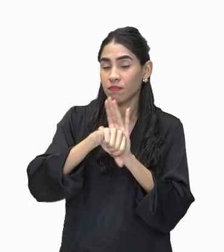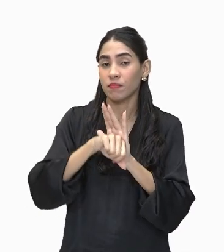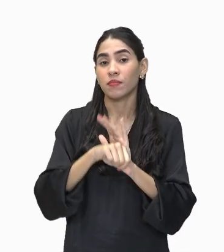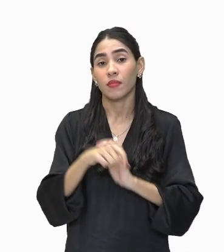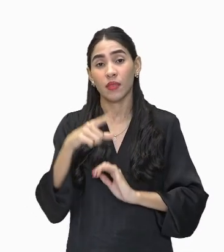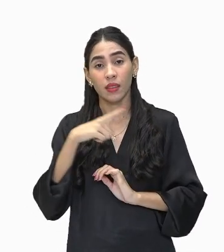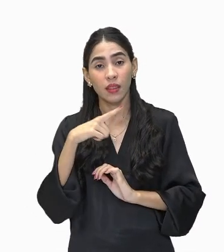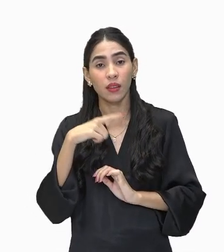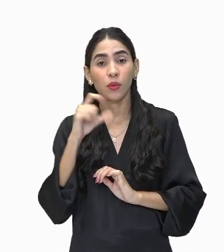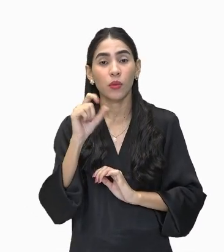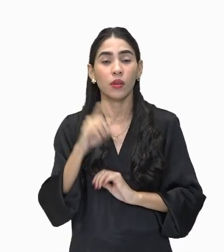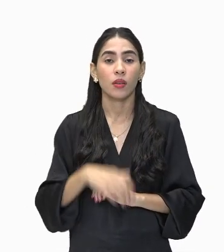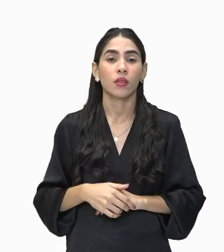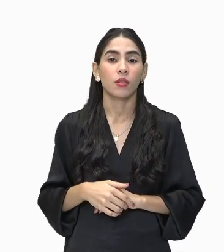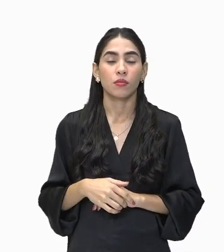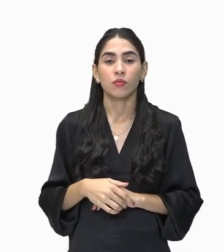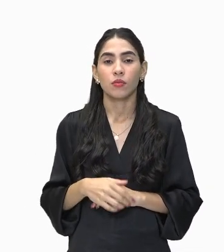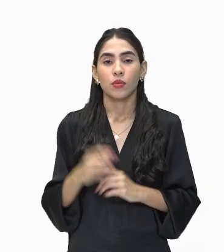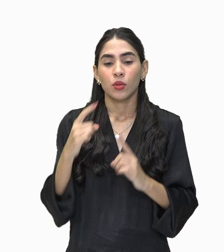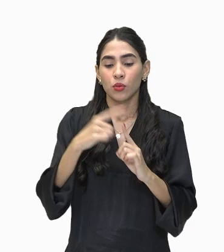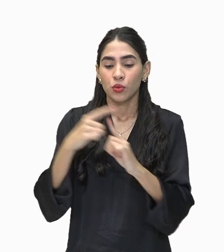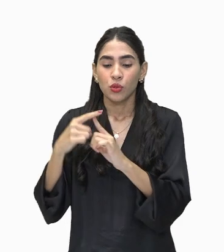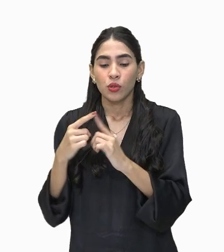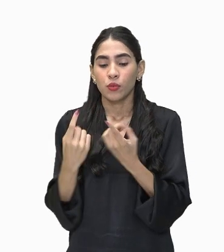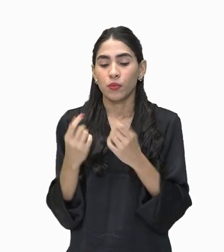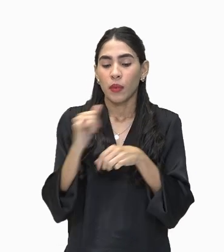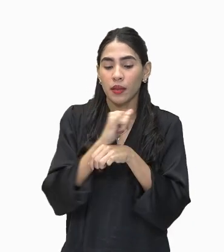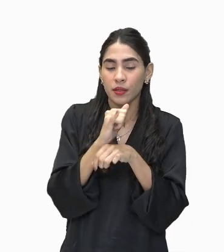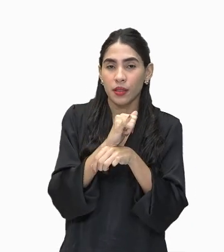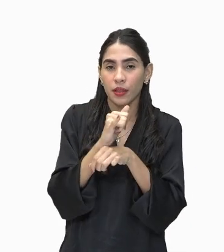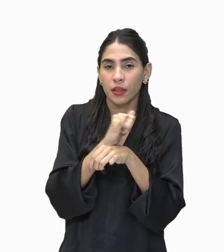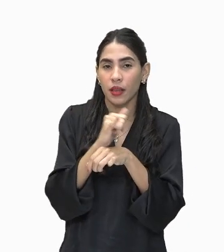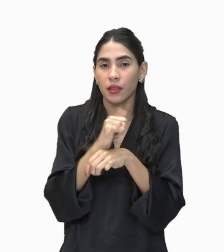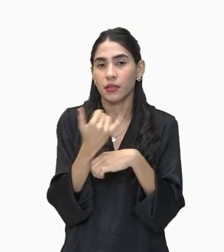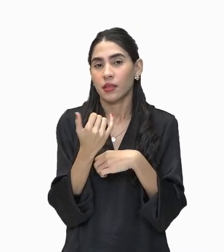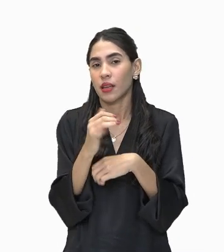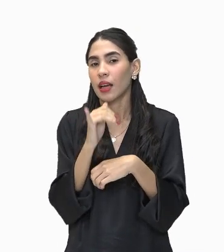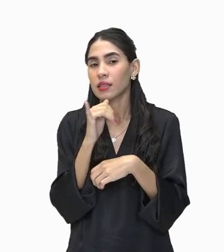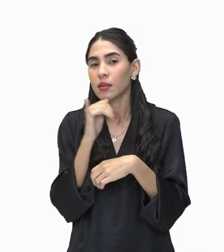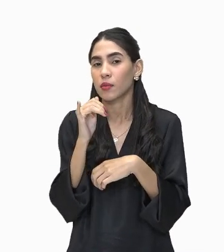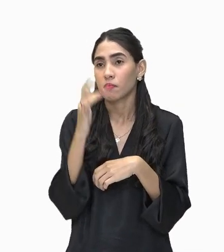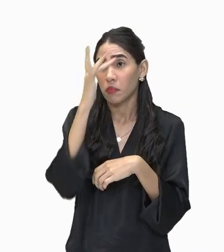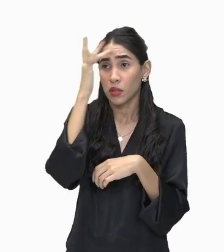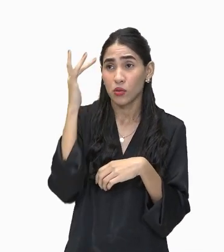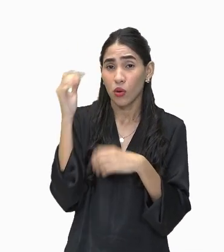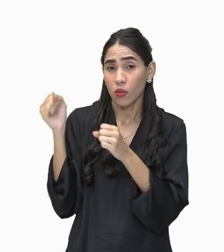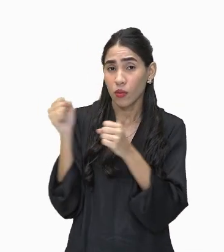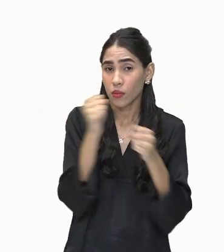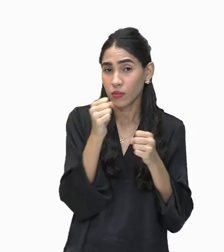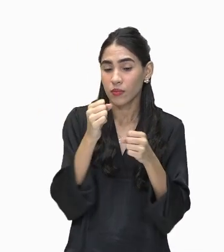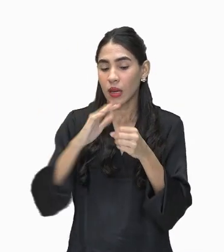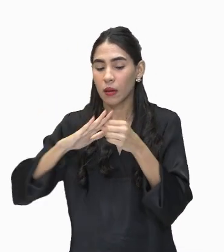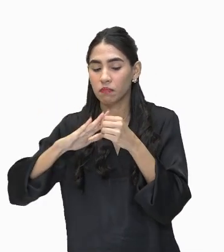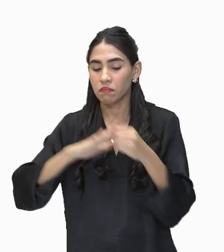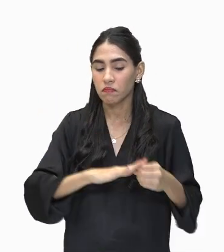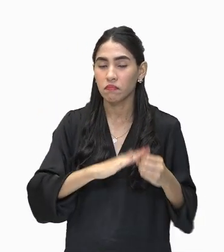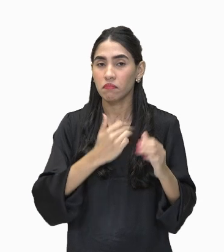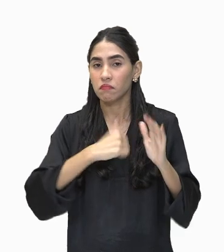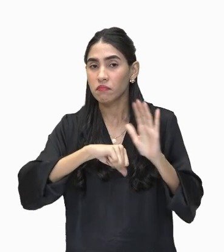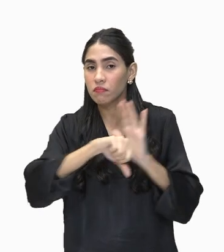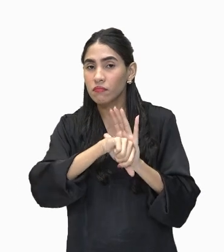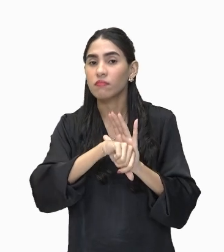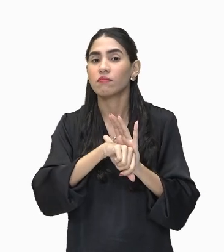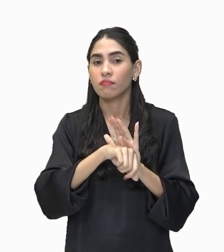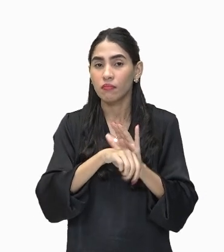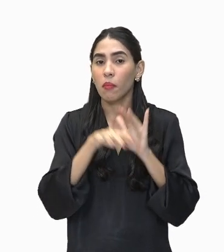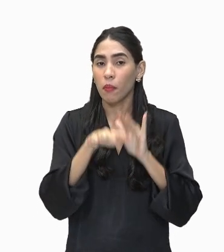uma maneira, uma forma de quem está no poder marginalizar, criminalizar